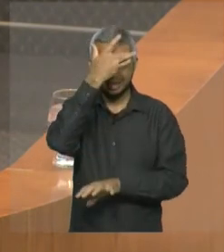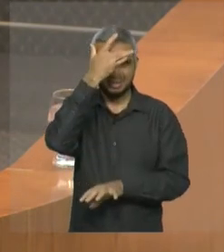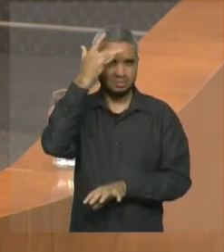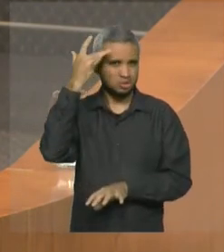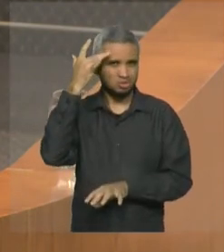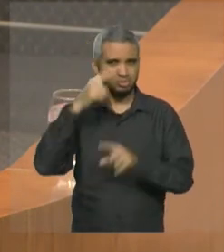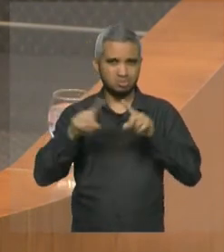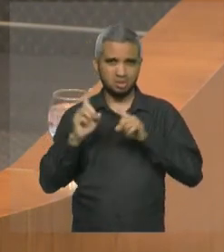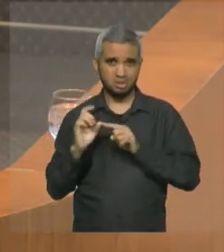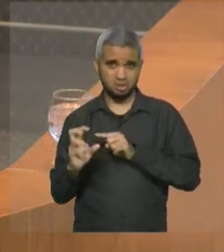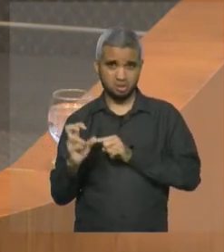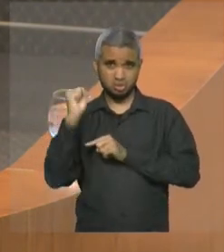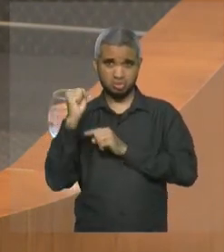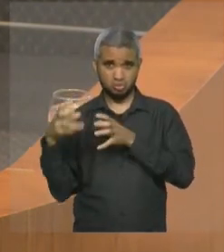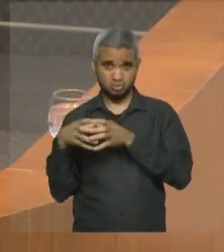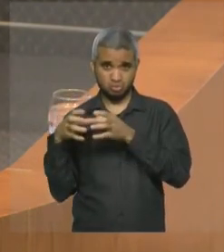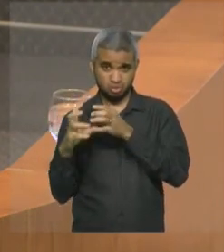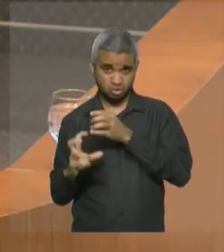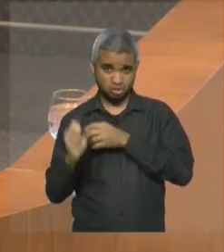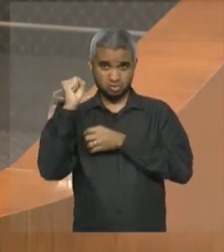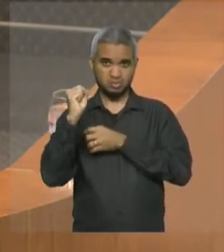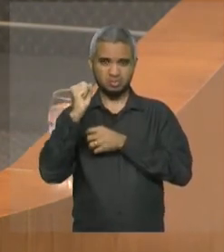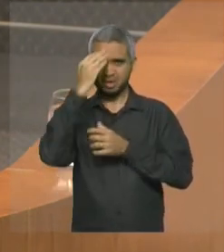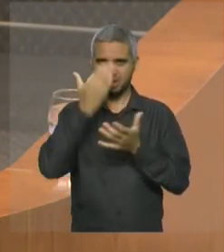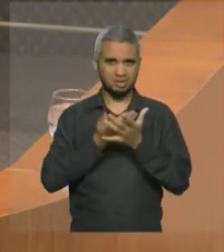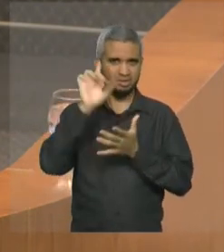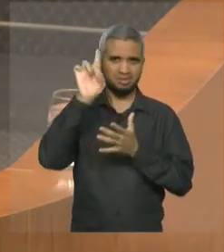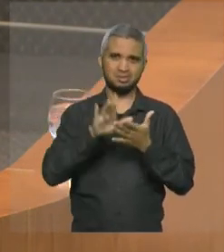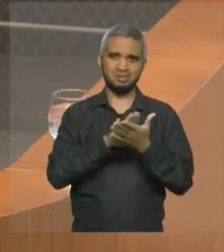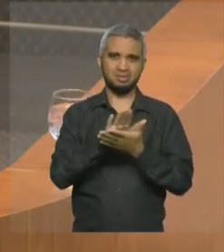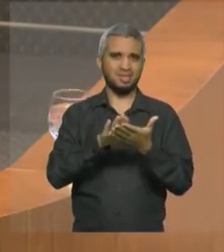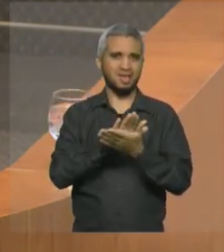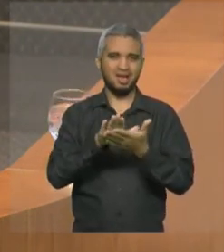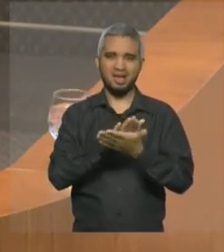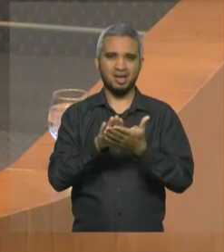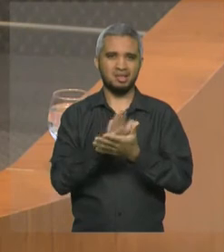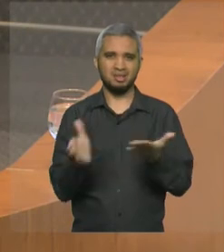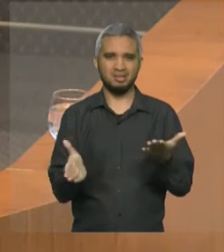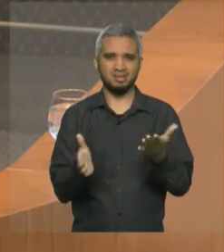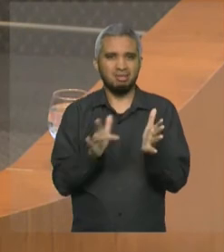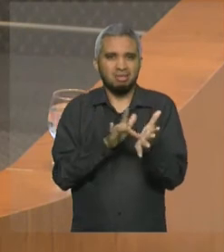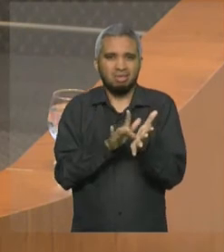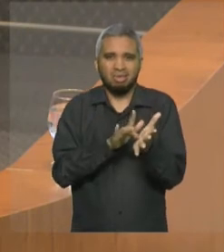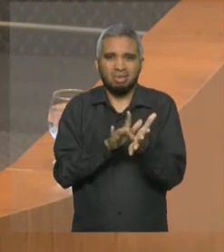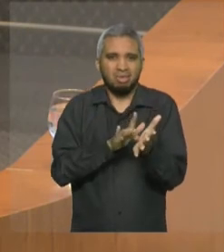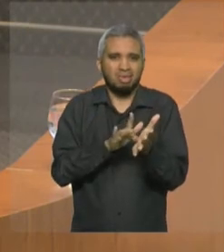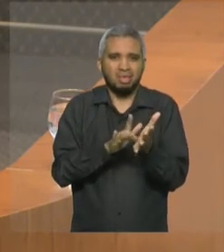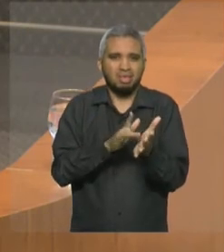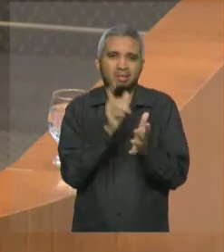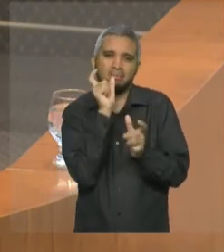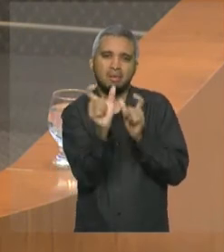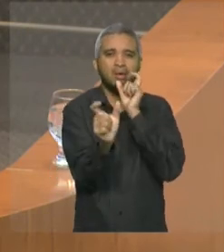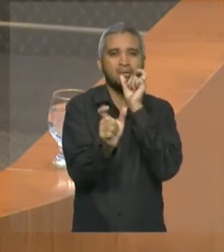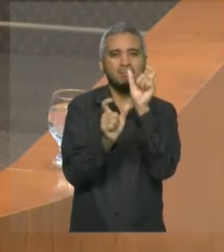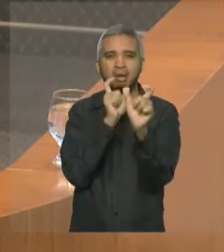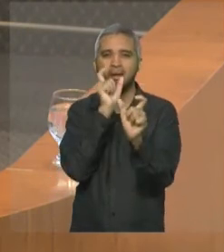Deus, que não acredita em Jesus Cristo. Apenas começa a fazer citações bíblicas sem fundamentação